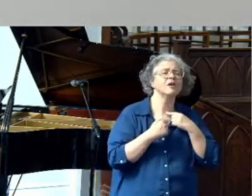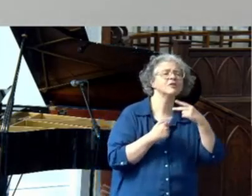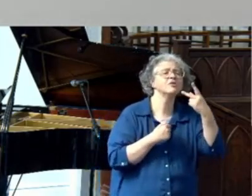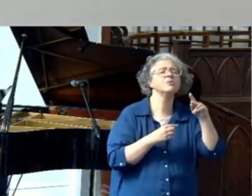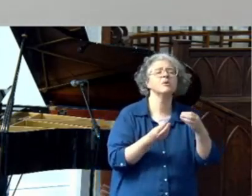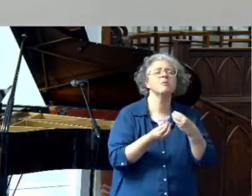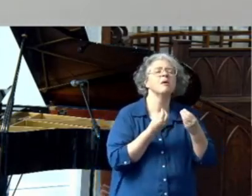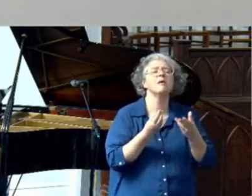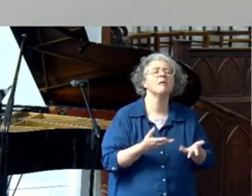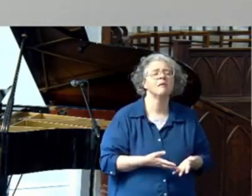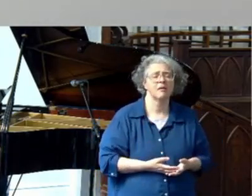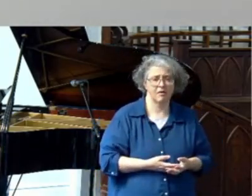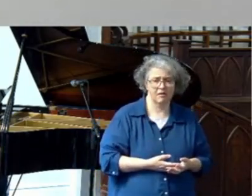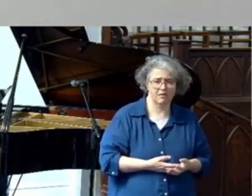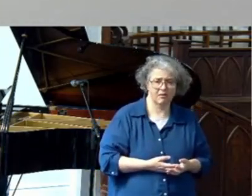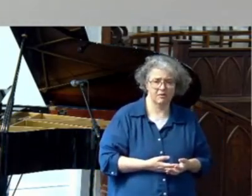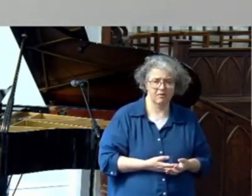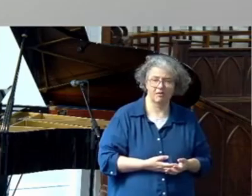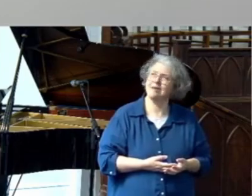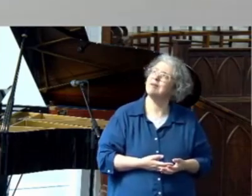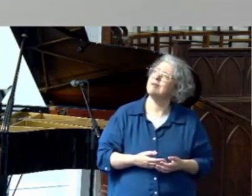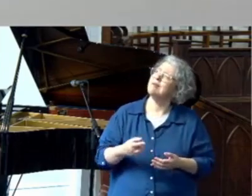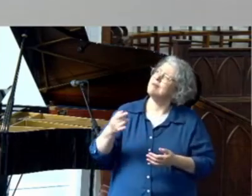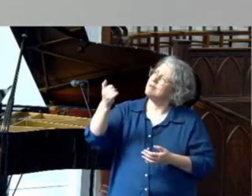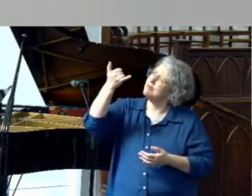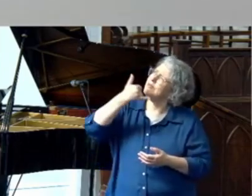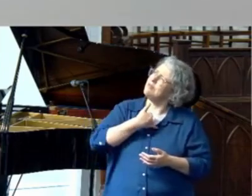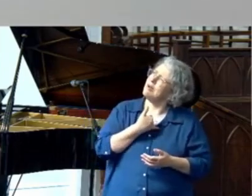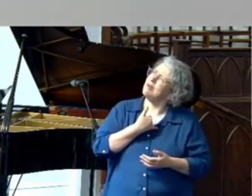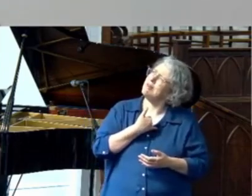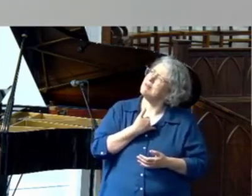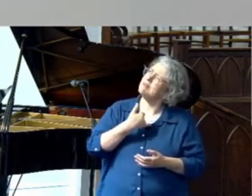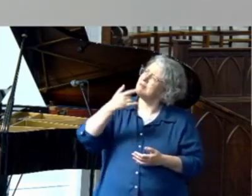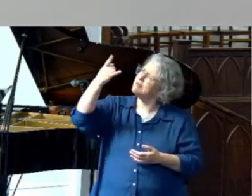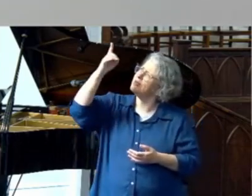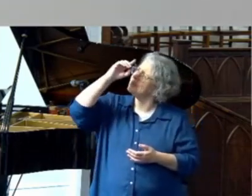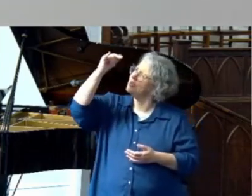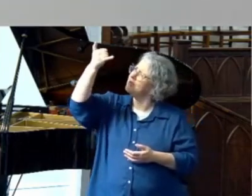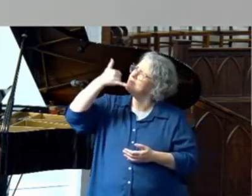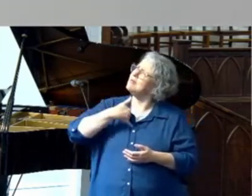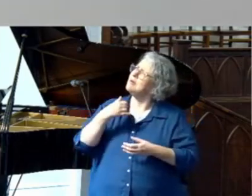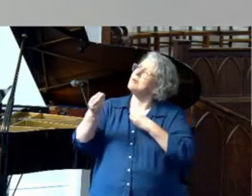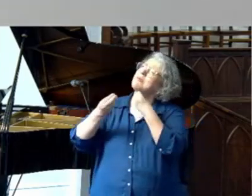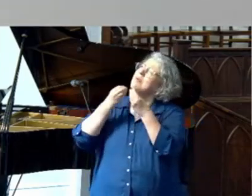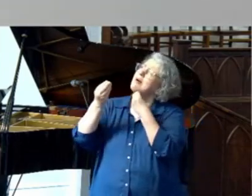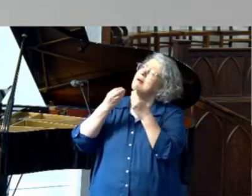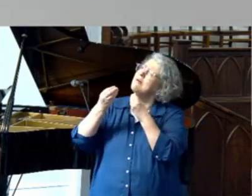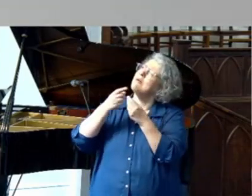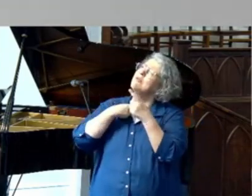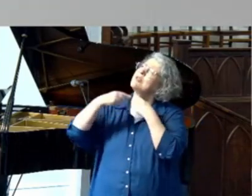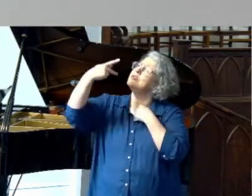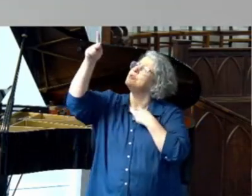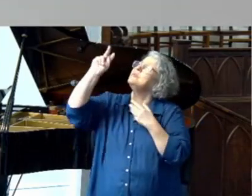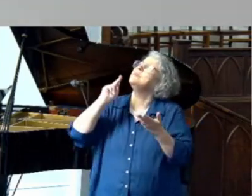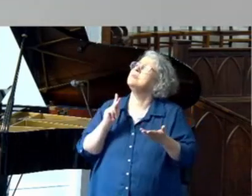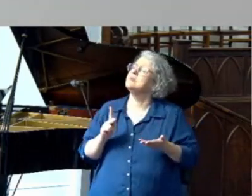Senhor? Fala, Senhor, o que o Senhor quer da minha vida, Senhor? E eu estou aqui para ajustar a minha vida a